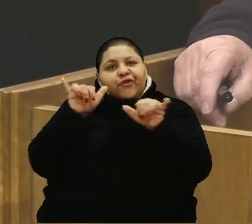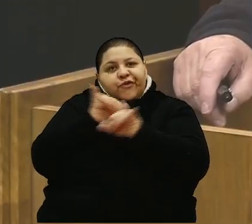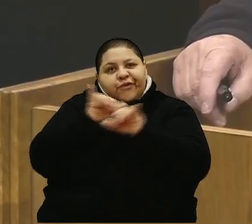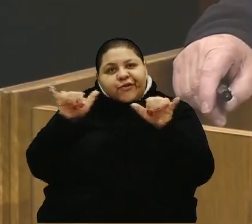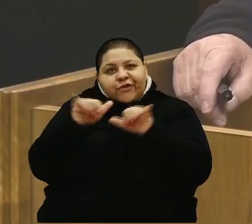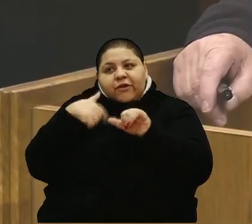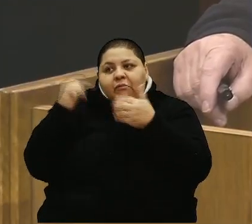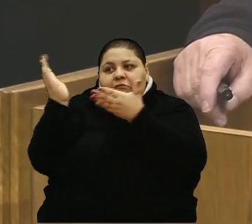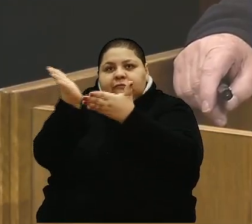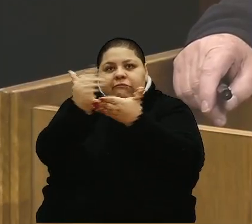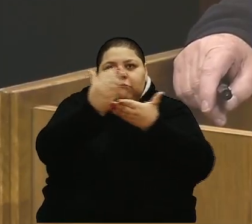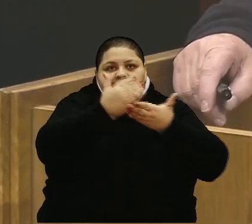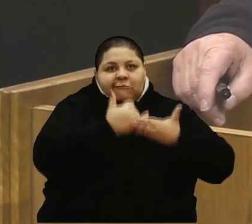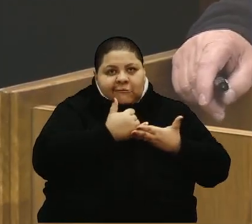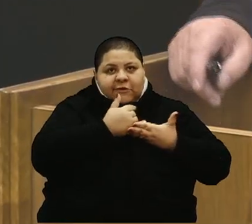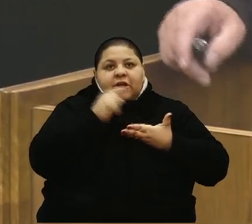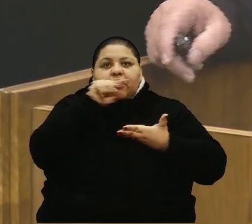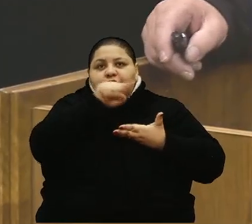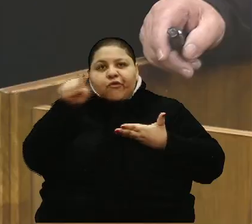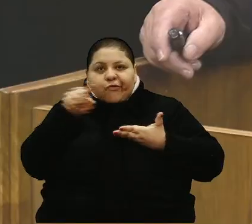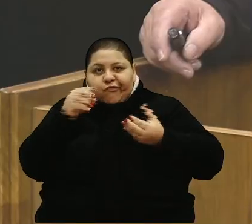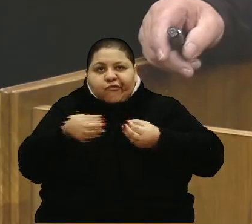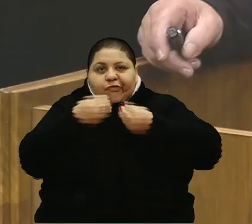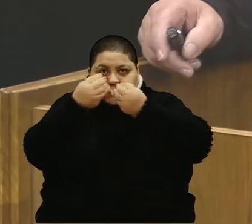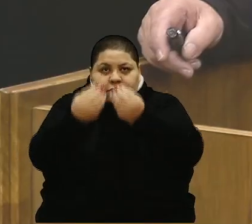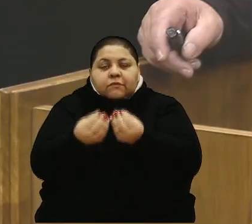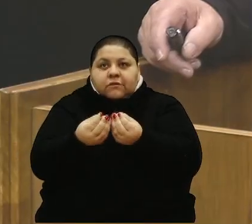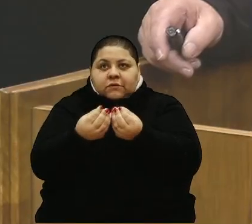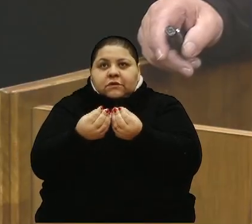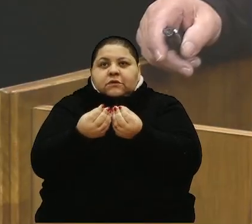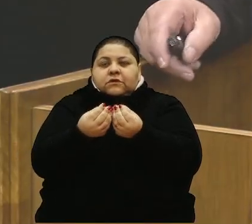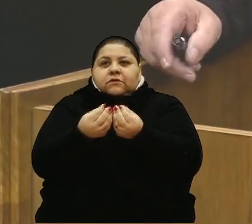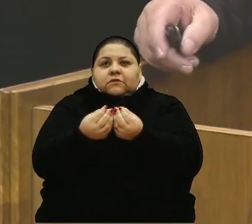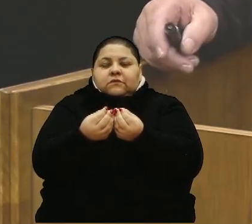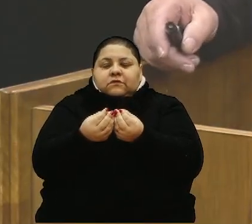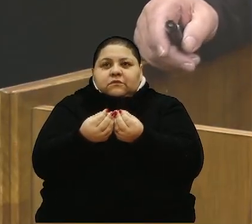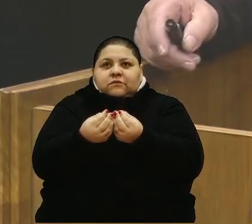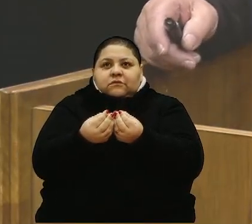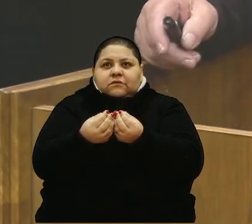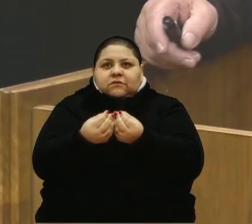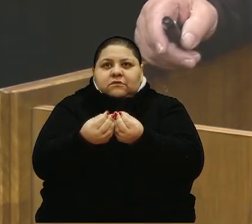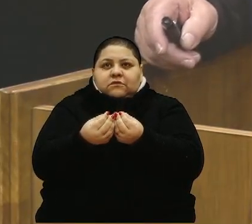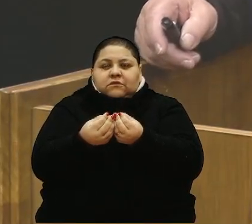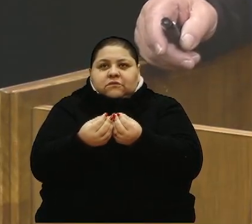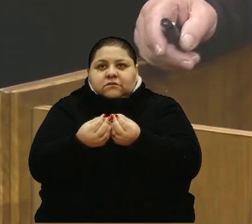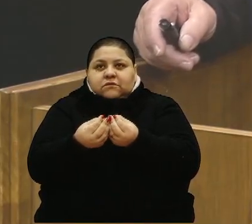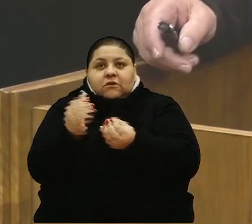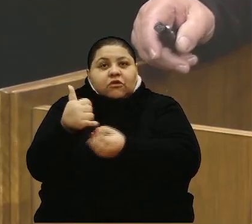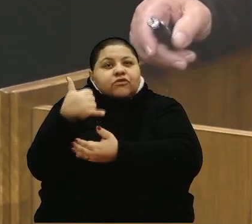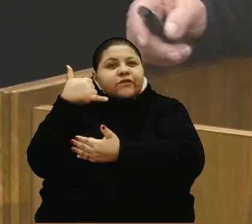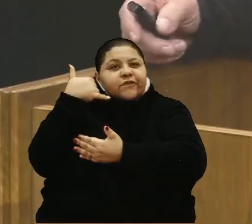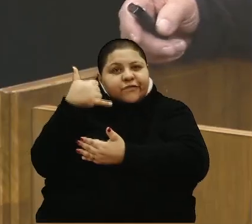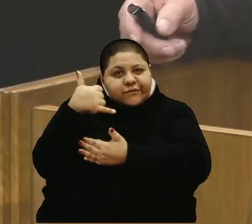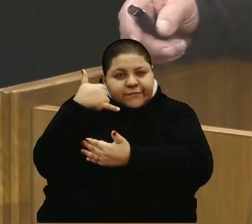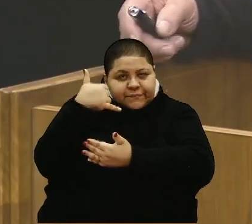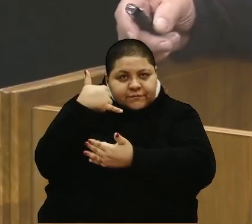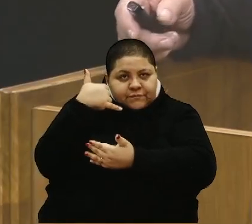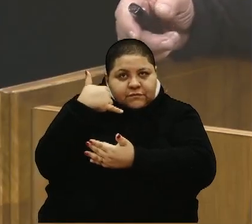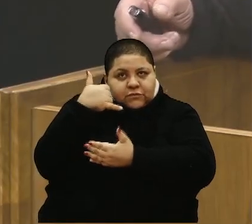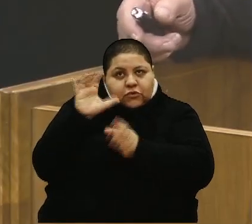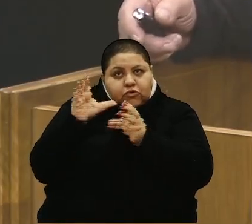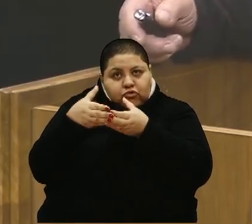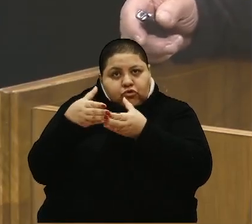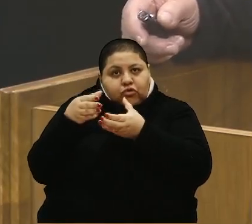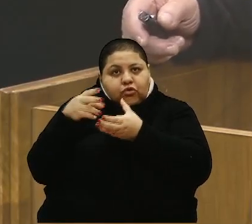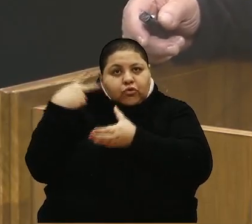colho. E os senhores receberam, as senhoras receberam no seu telefone celular, no grupo ali